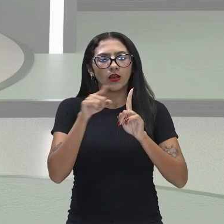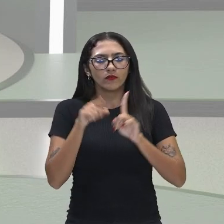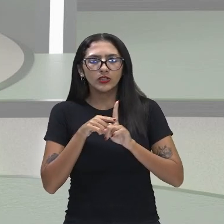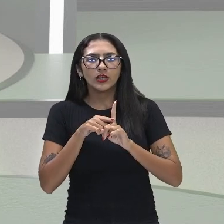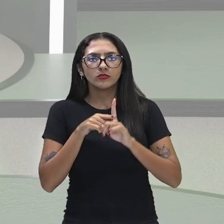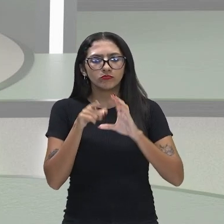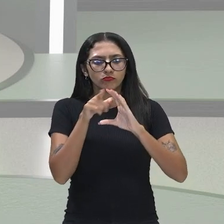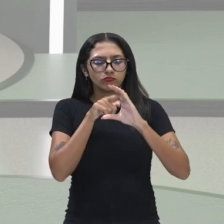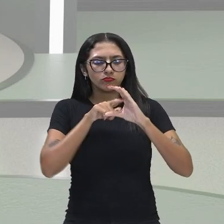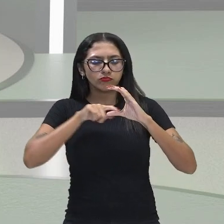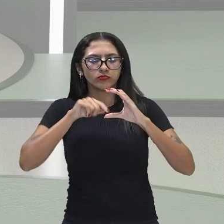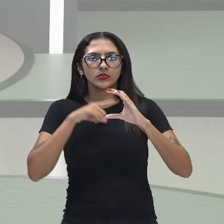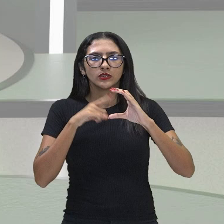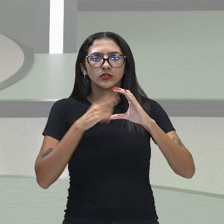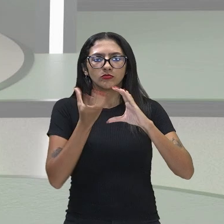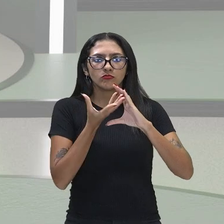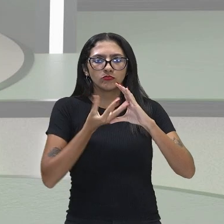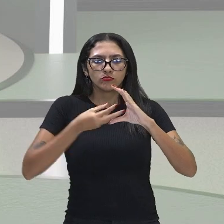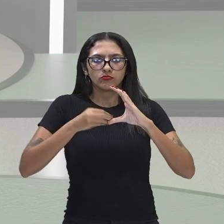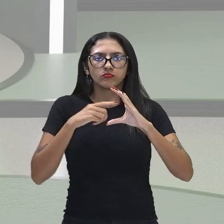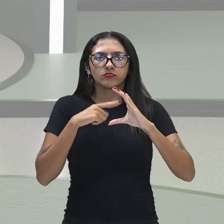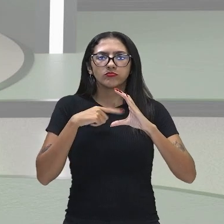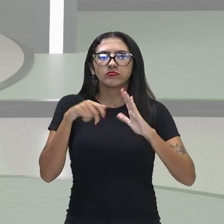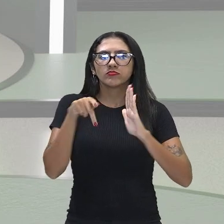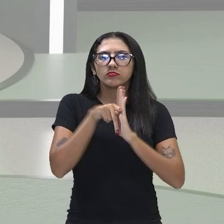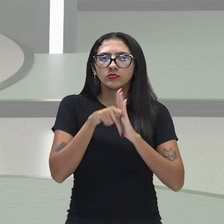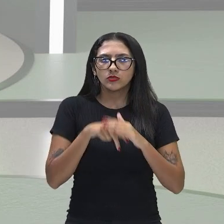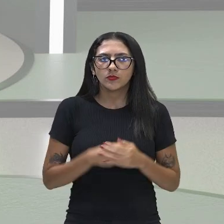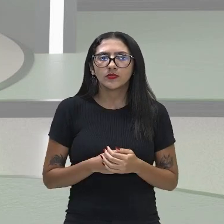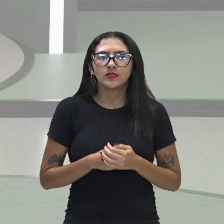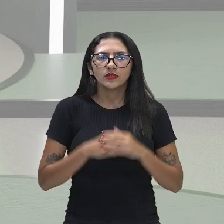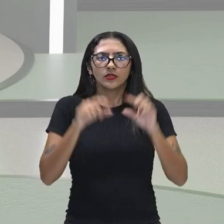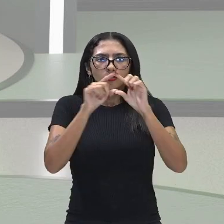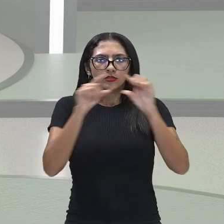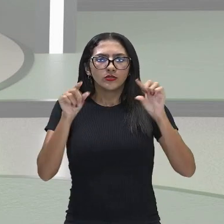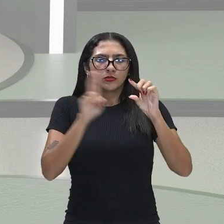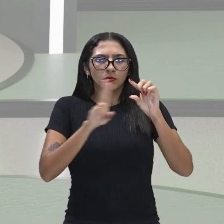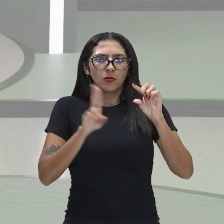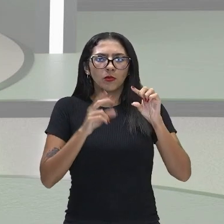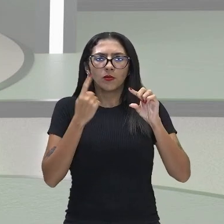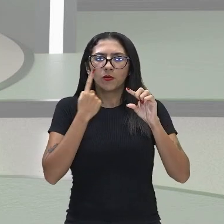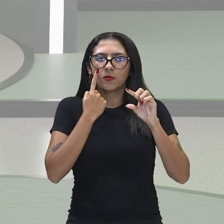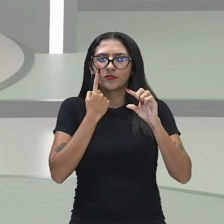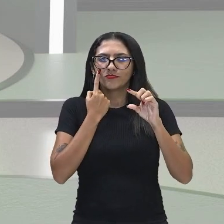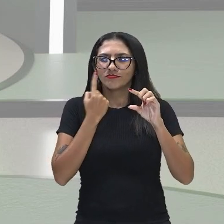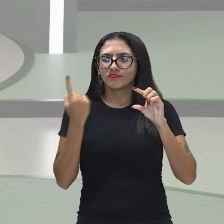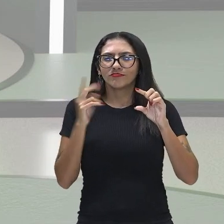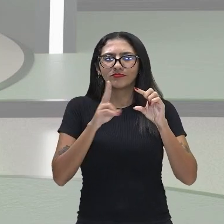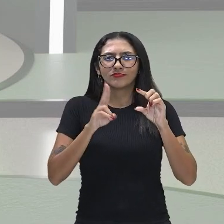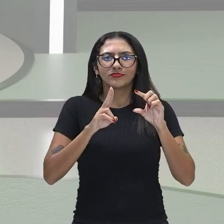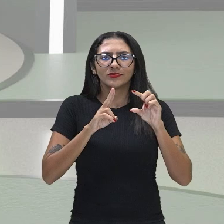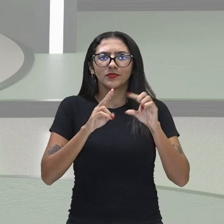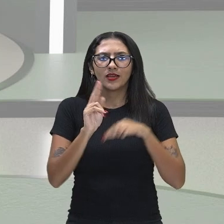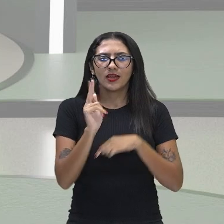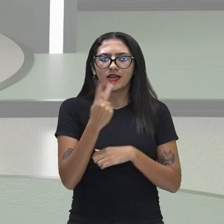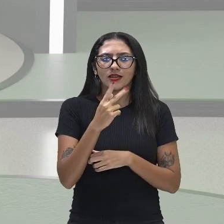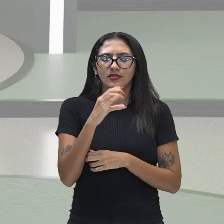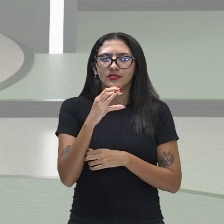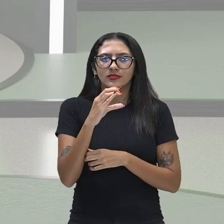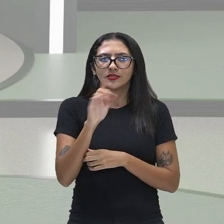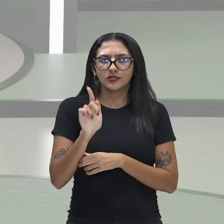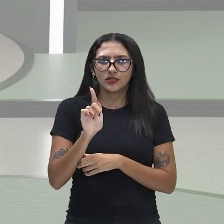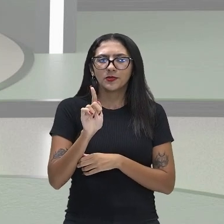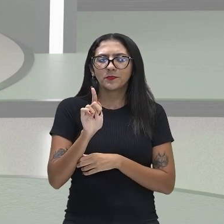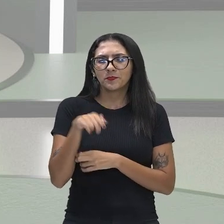hormônios como o HCG, né, a gonadotrofina, olha só que nome difícil, gonadotrofina coriônica humana,